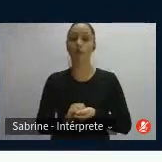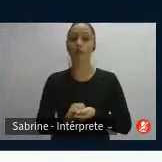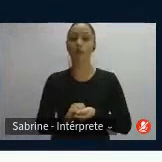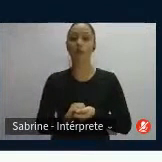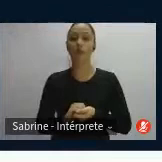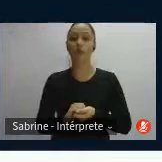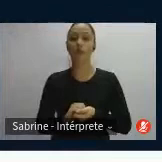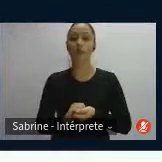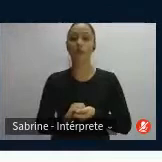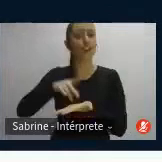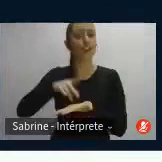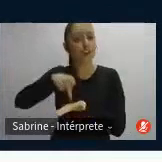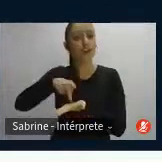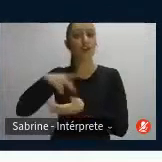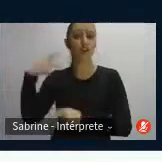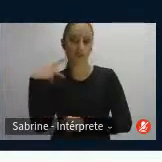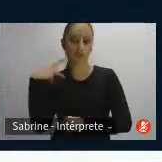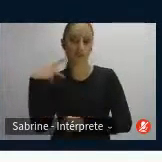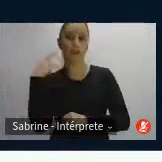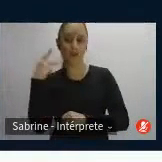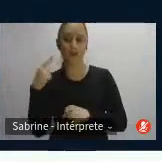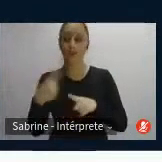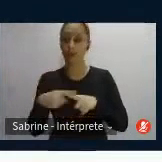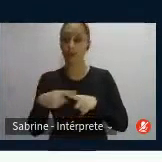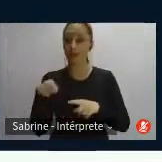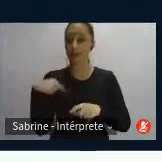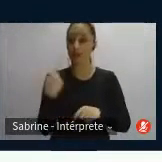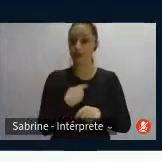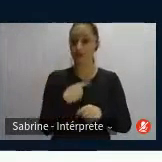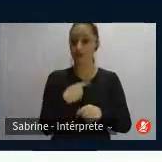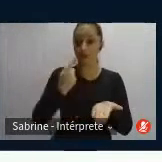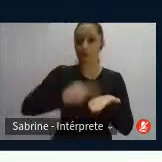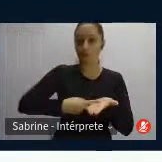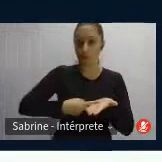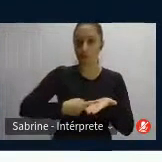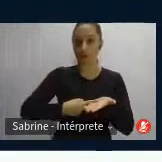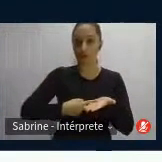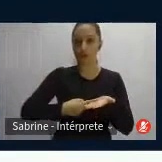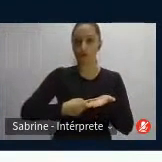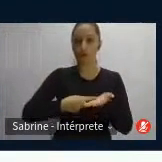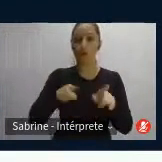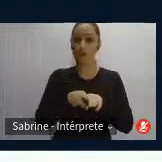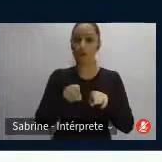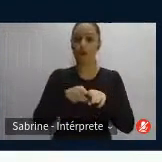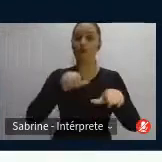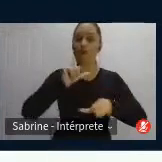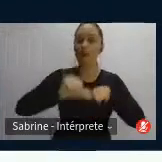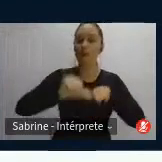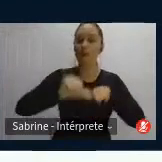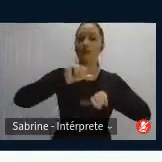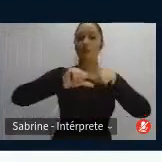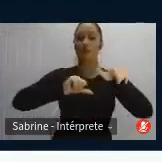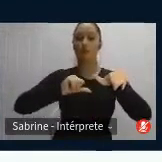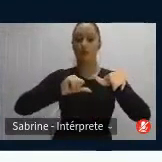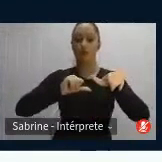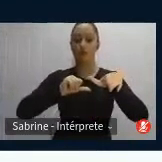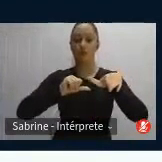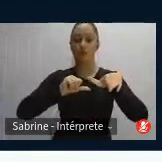nós temos também o compromisso com a transformação social. Então,